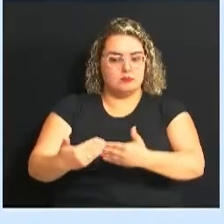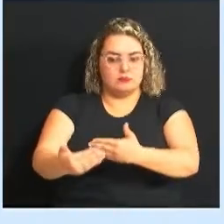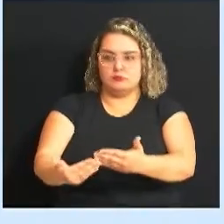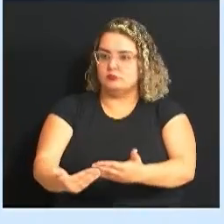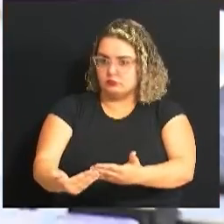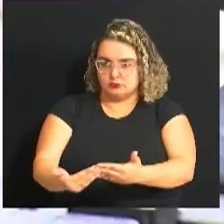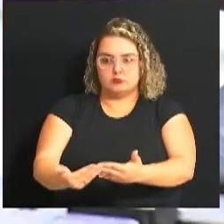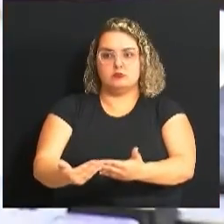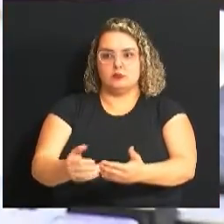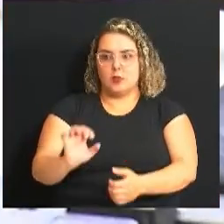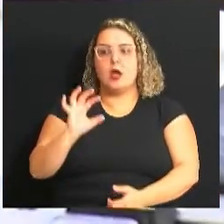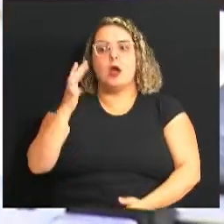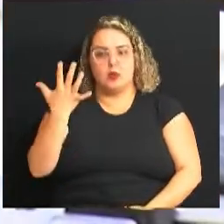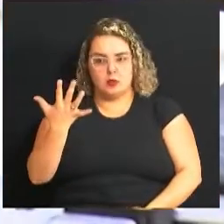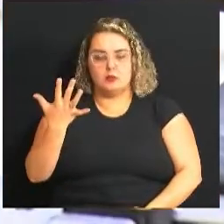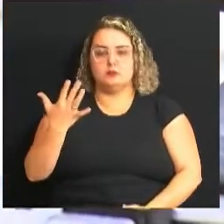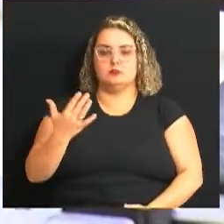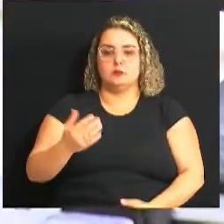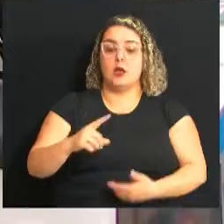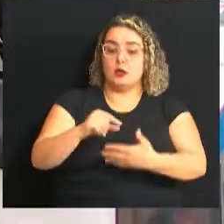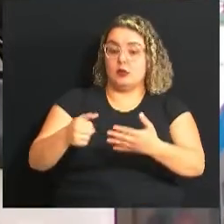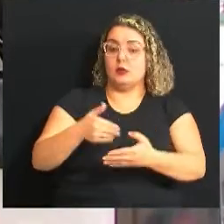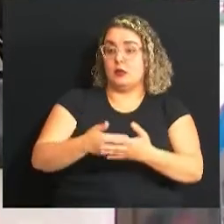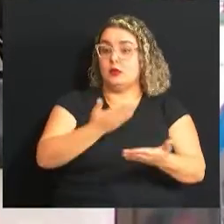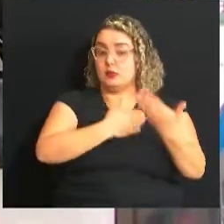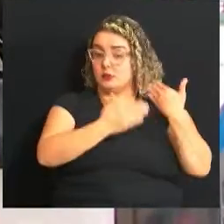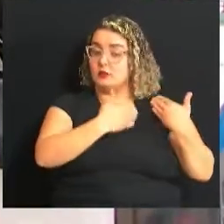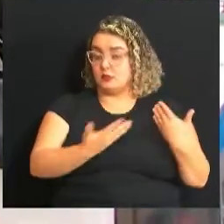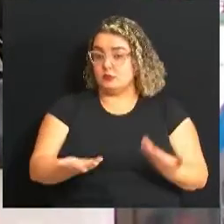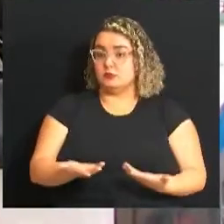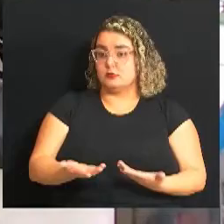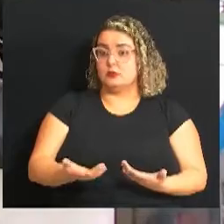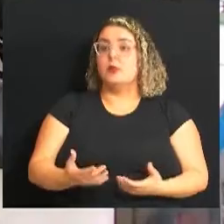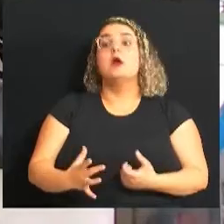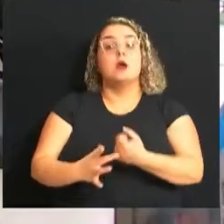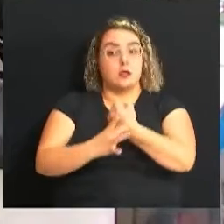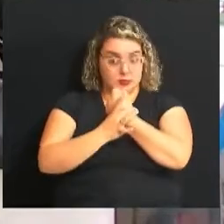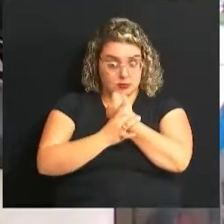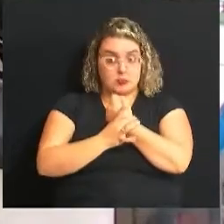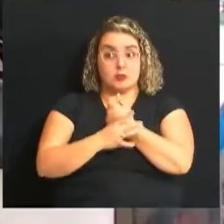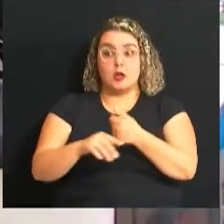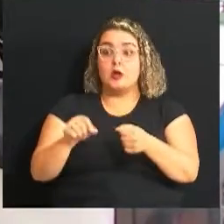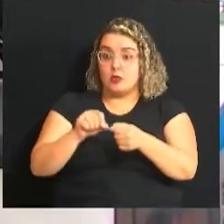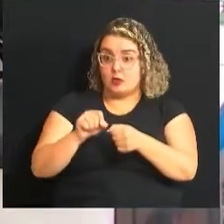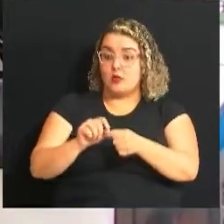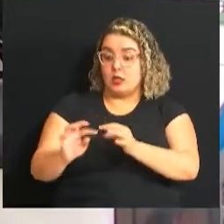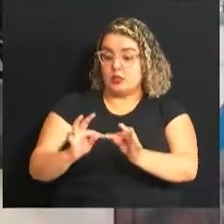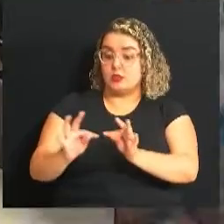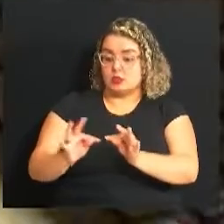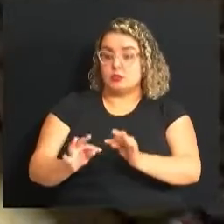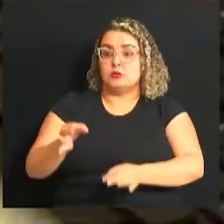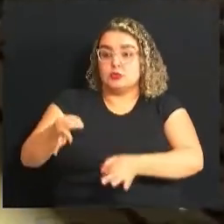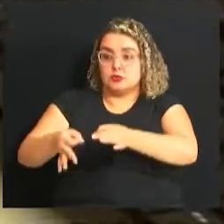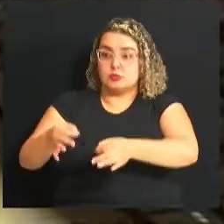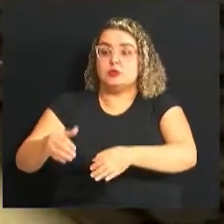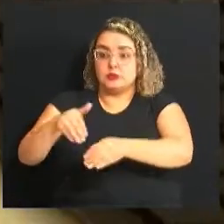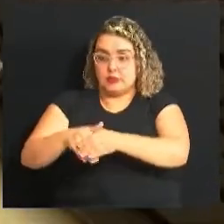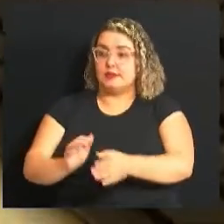sendo realizado em eleições anteriores. Bastante seguro, é feito pelos técnicos da Justiça Eleitoral.